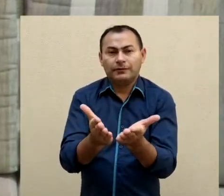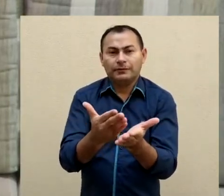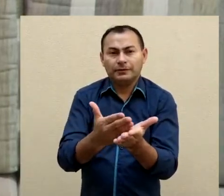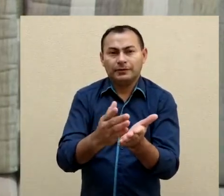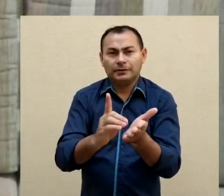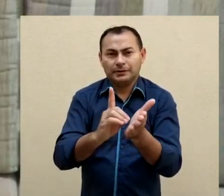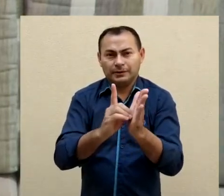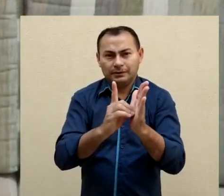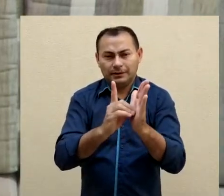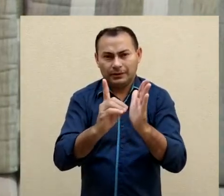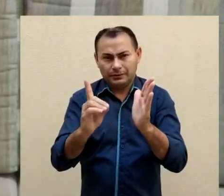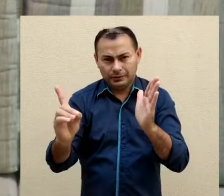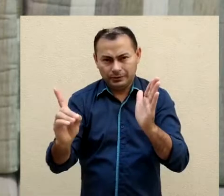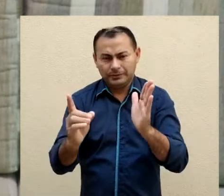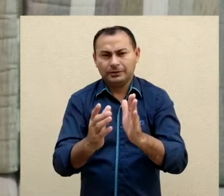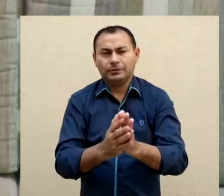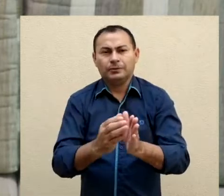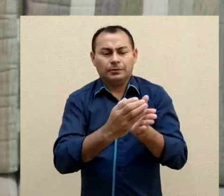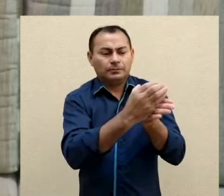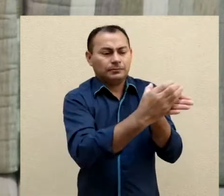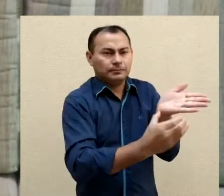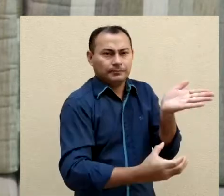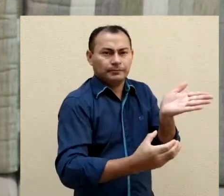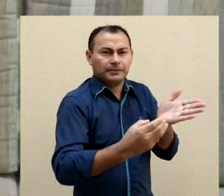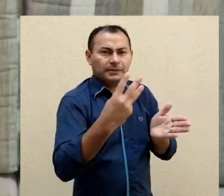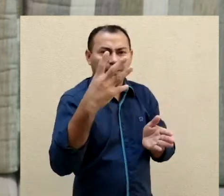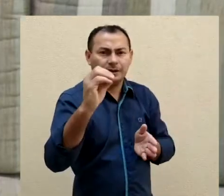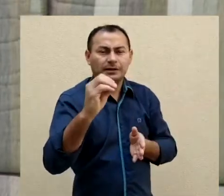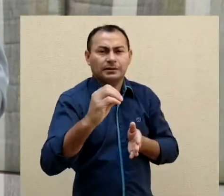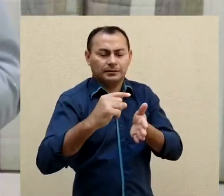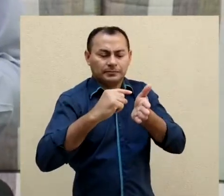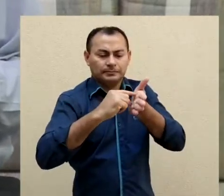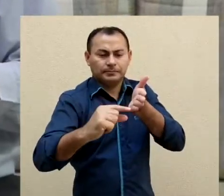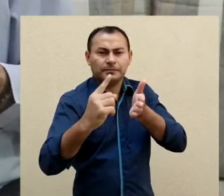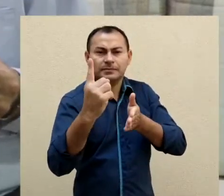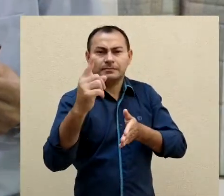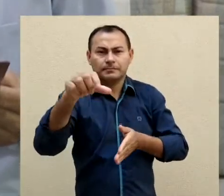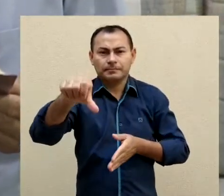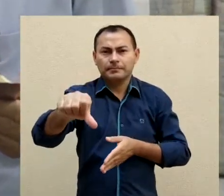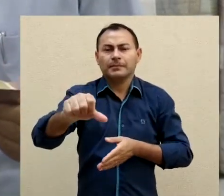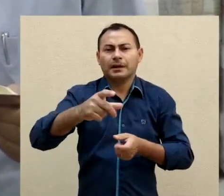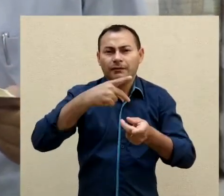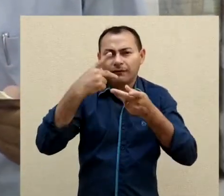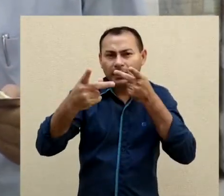do Deuteronômio, capítulo 30, versos 19, diz assim: